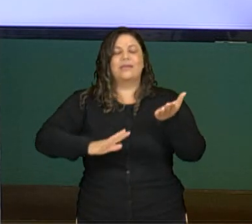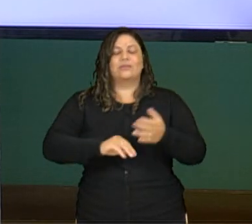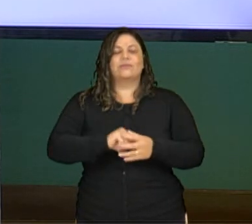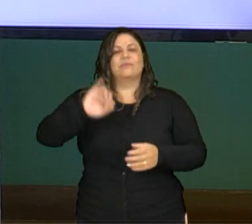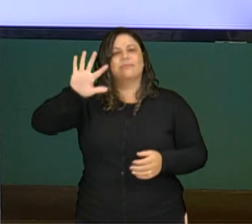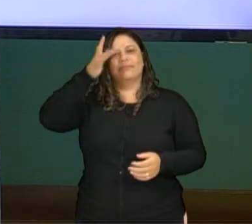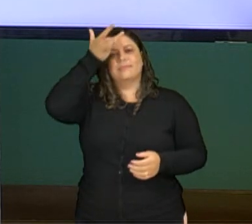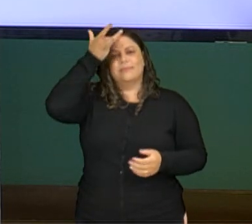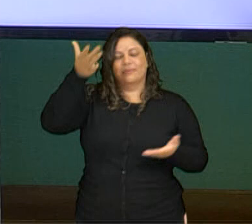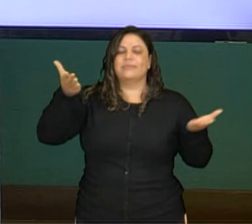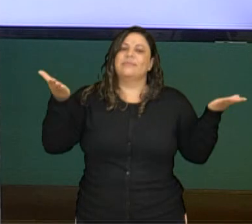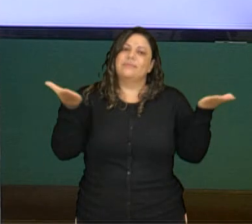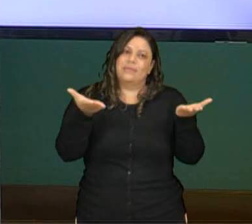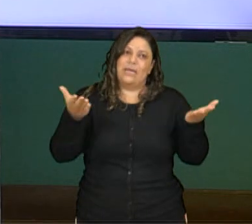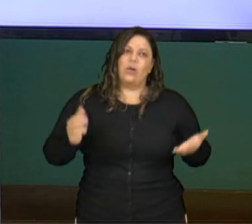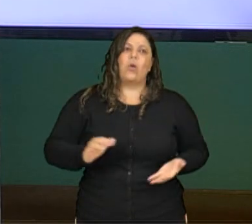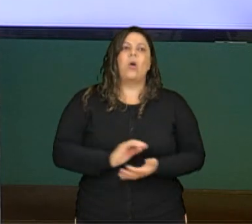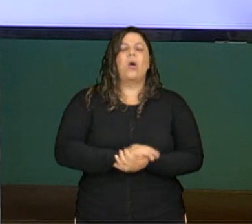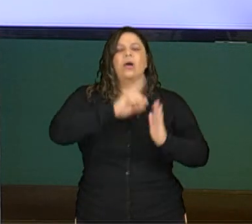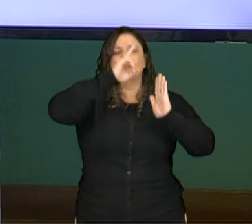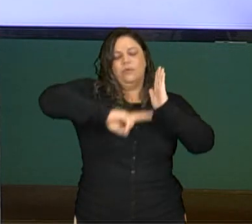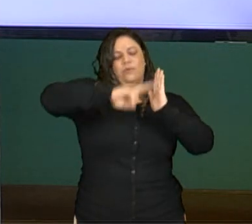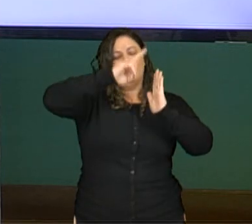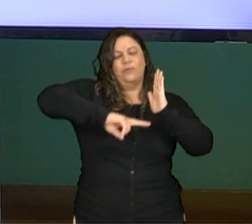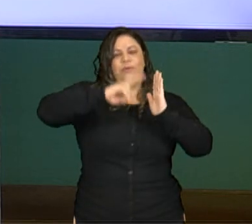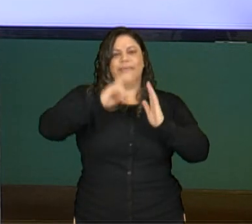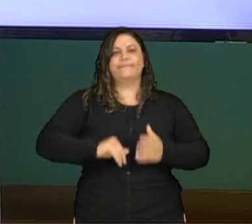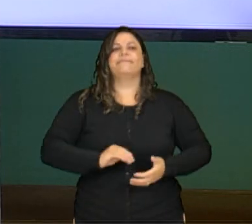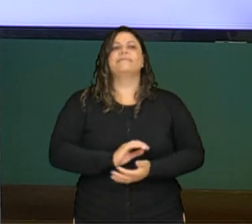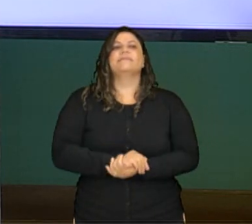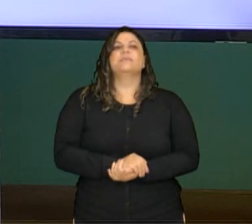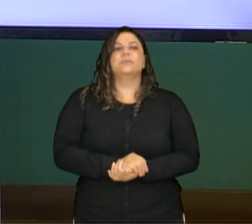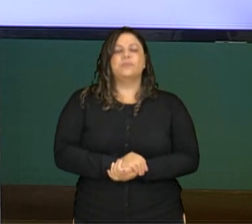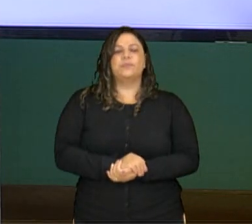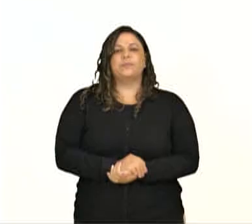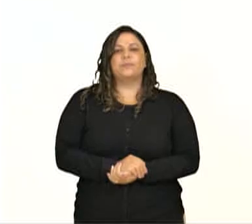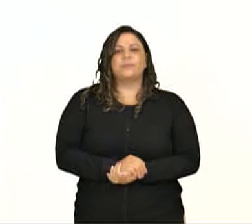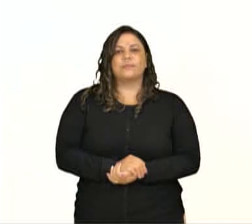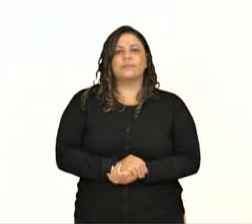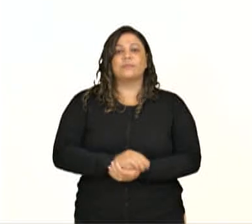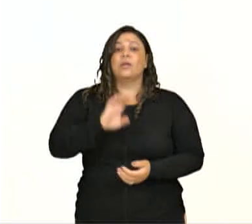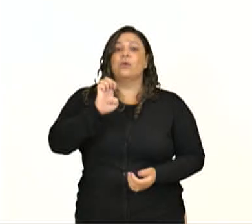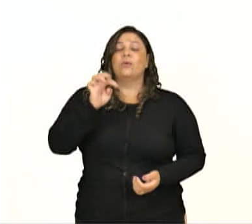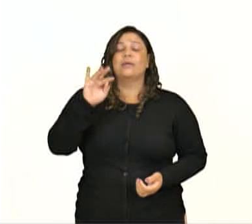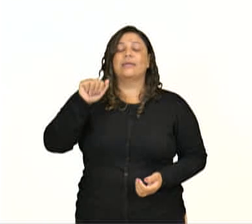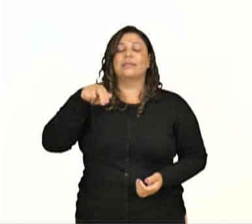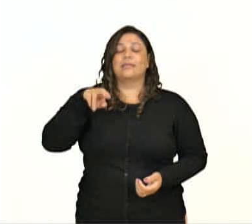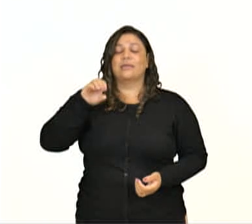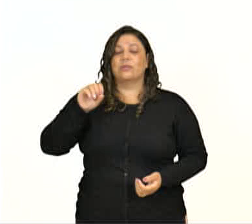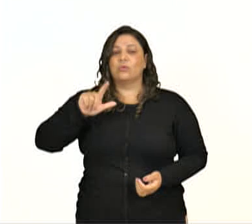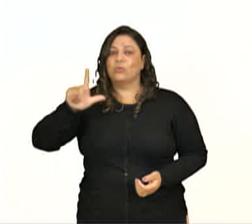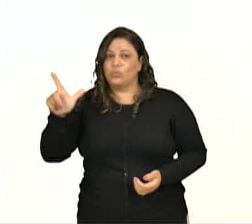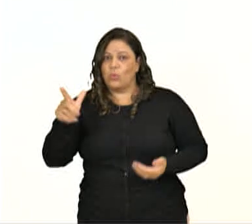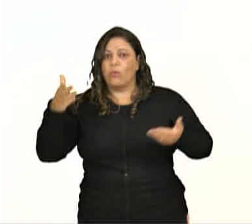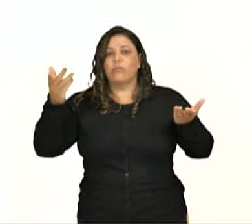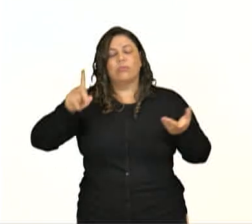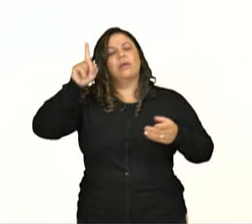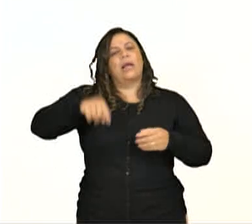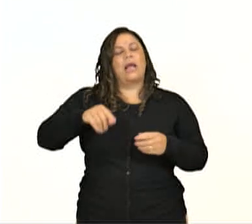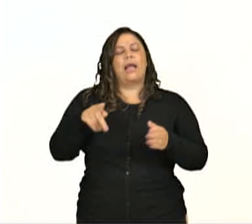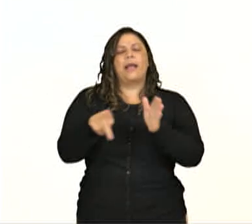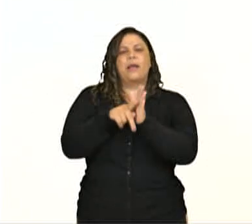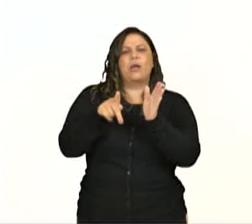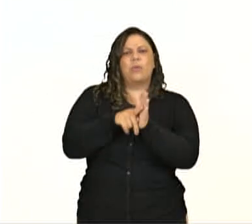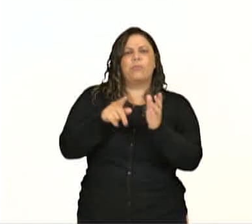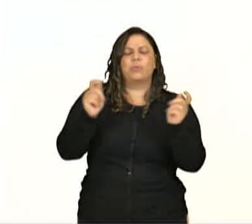fixar. Nesta ocasião eu vou ler esse exercício para você, tá? Vamos ler juntos. O etanol é uma substância